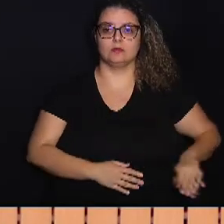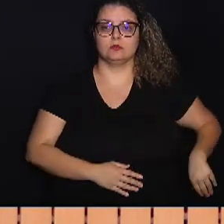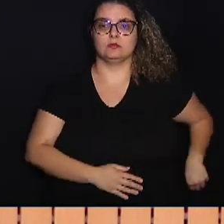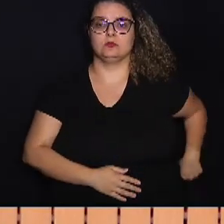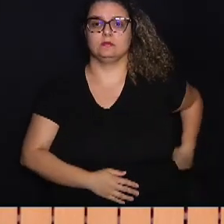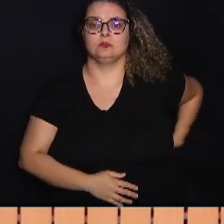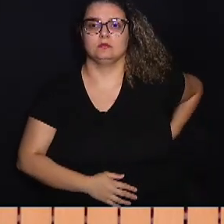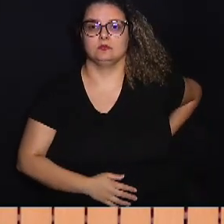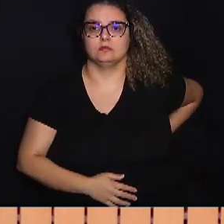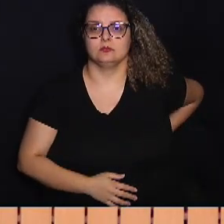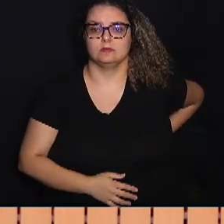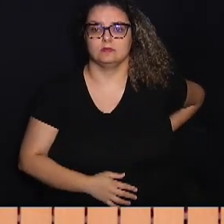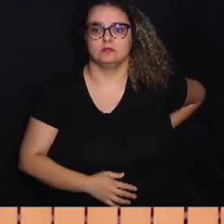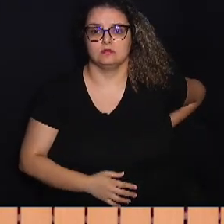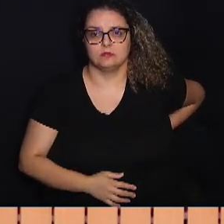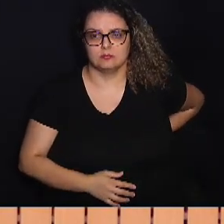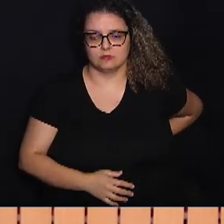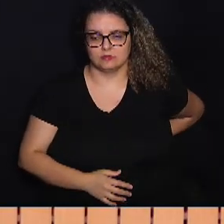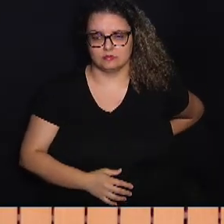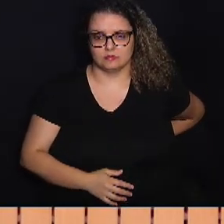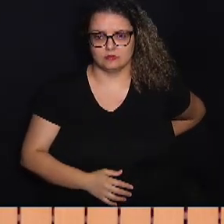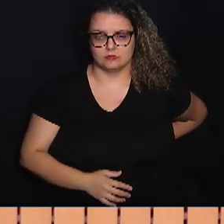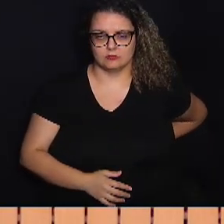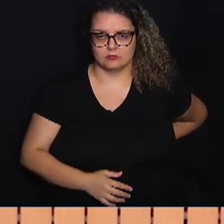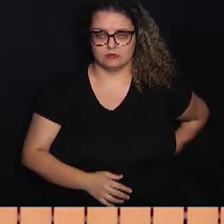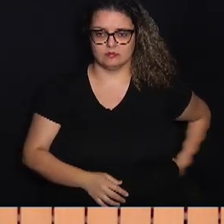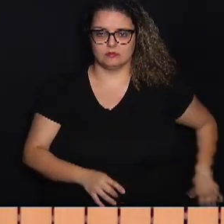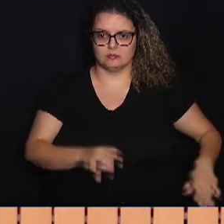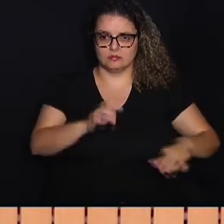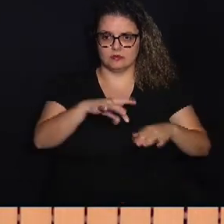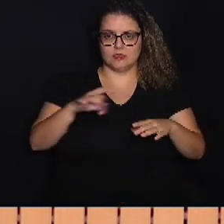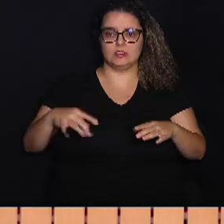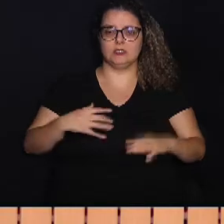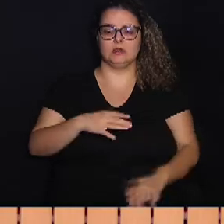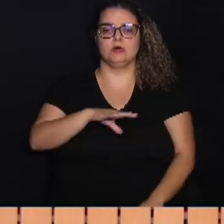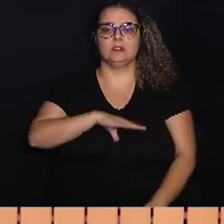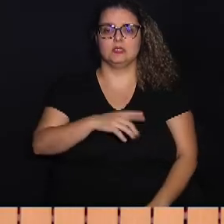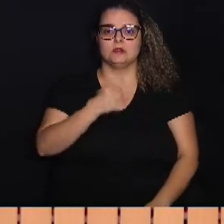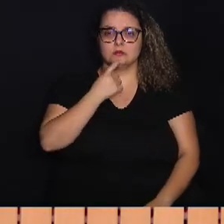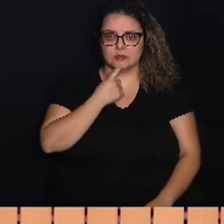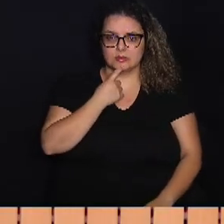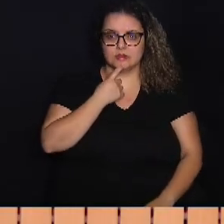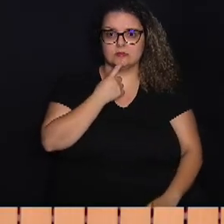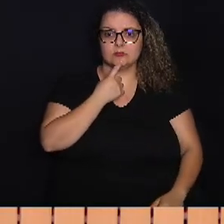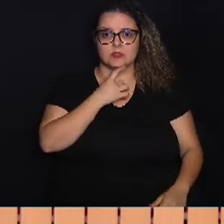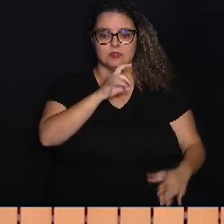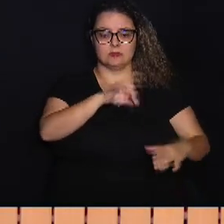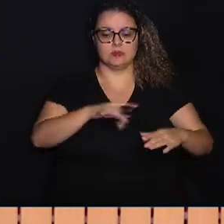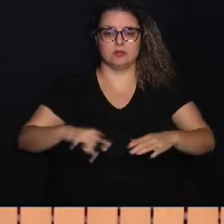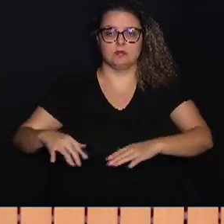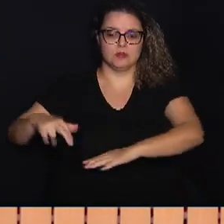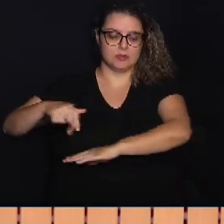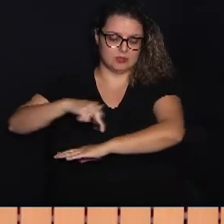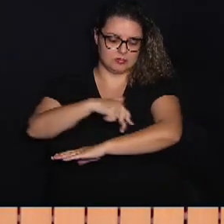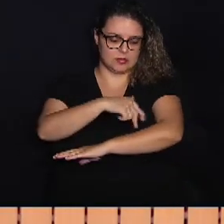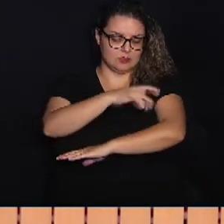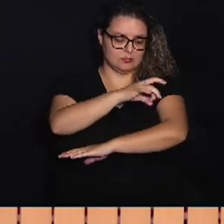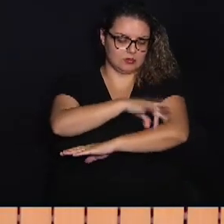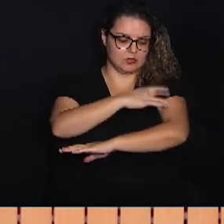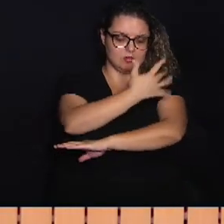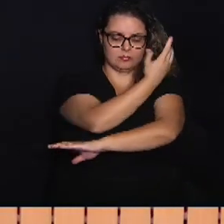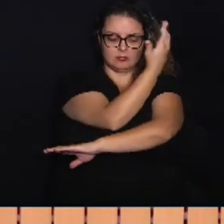plantar Campinas com objetivo de incentivar o plantil de árvores em calçadas e jardins dos